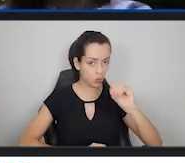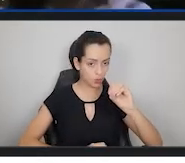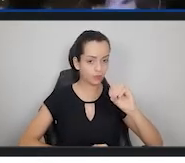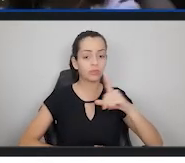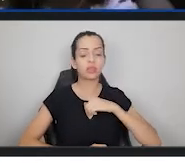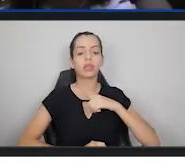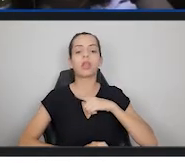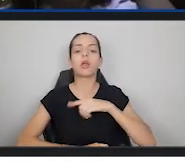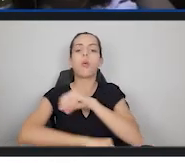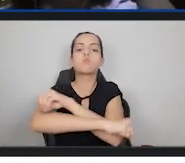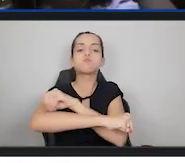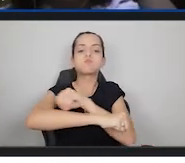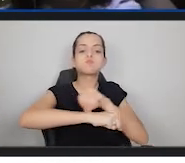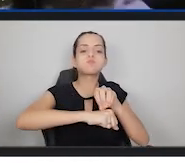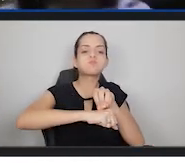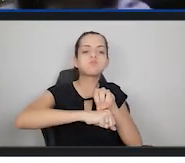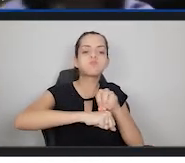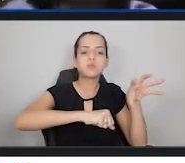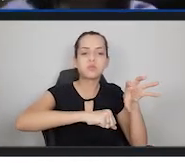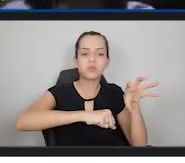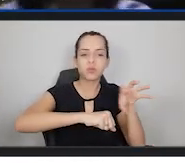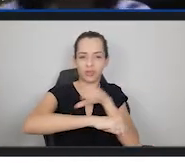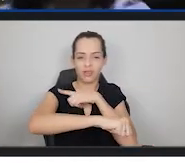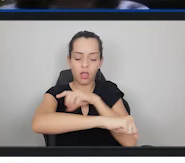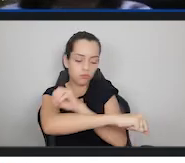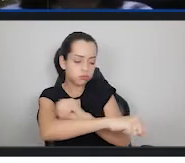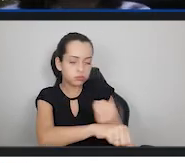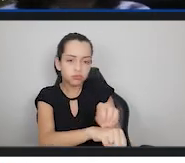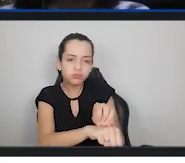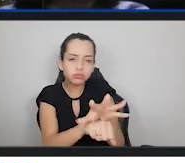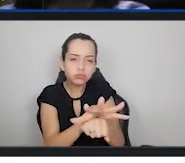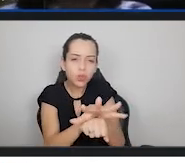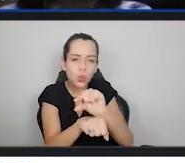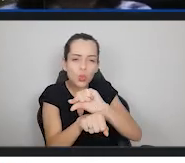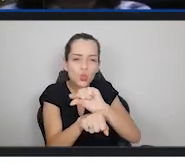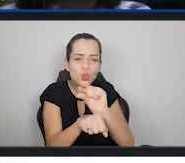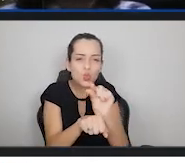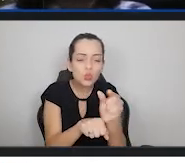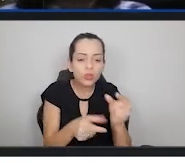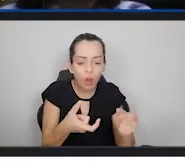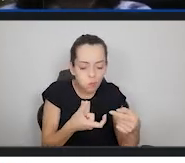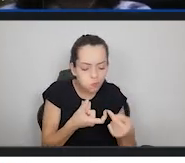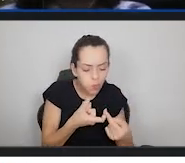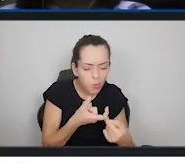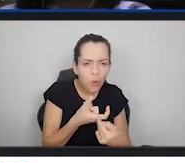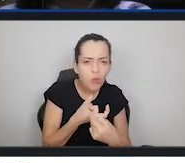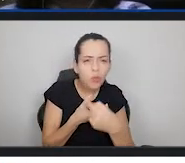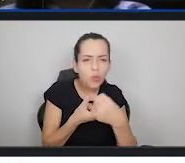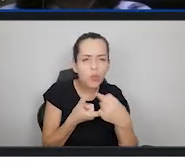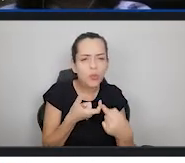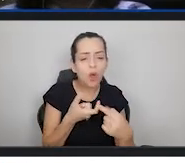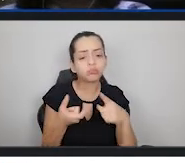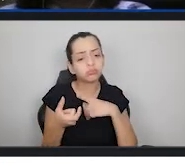Com relação aos condutores, nós temos condutores de cobre e de alumínio. O condutor de cobre, ele